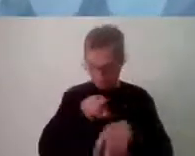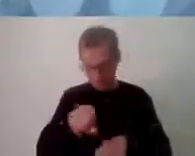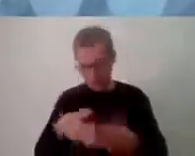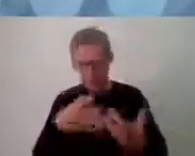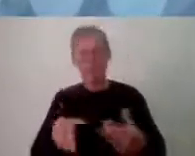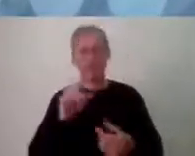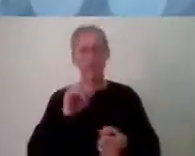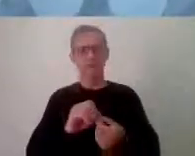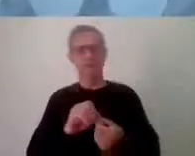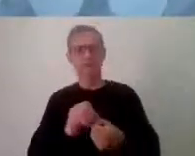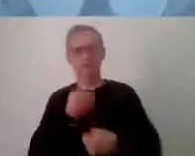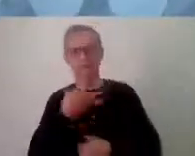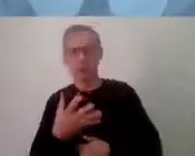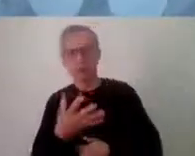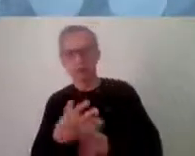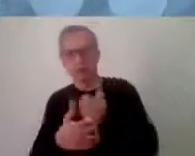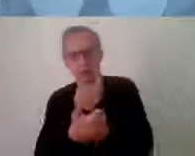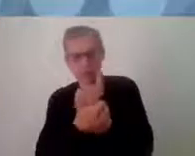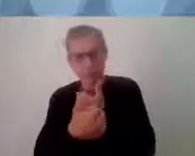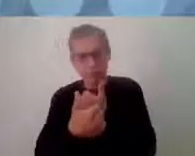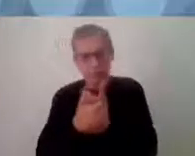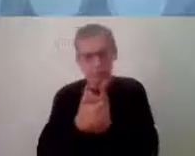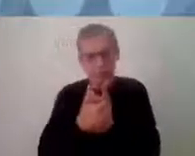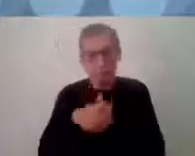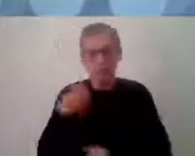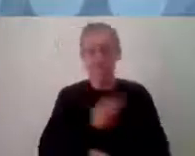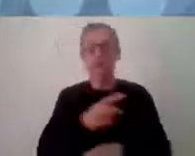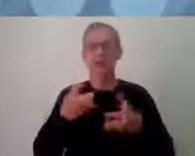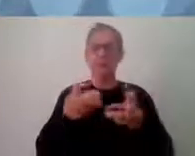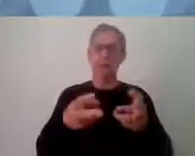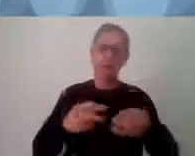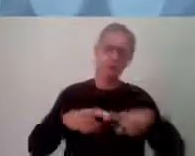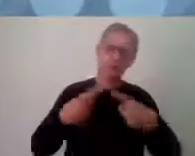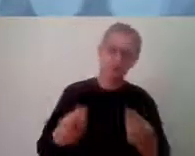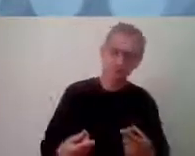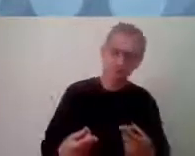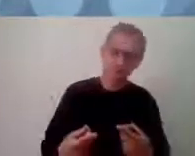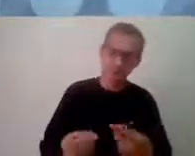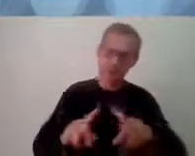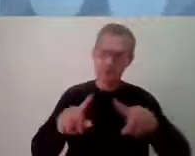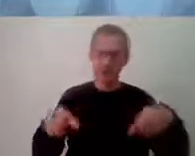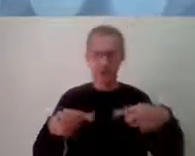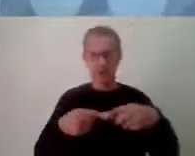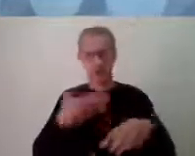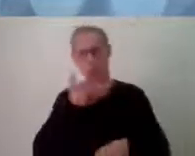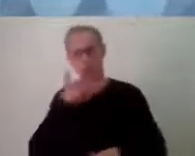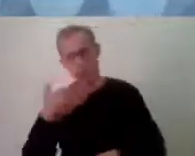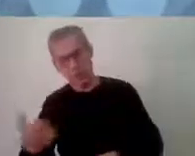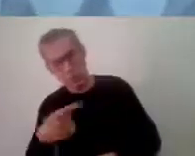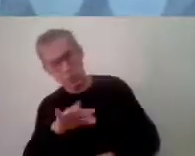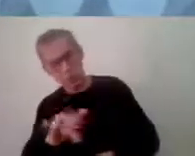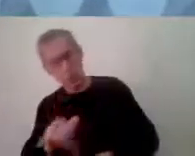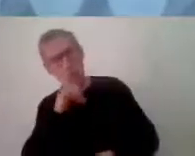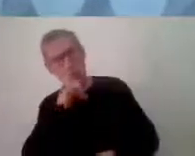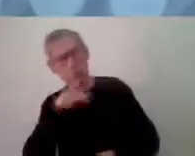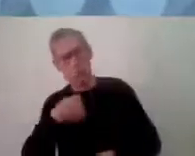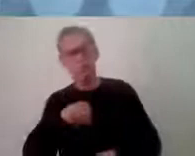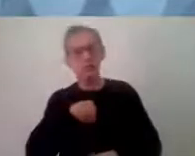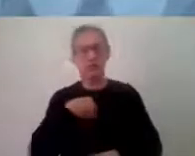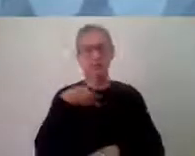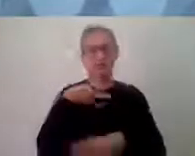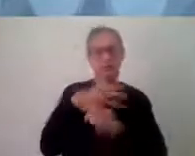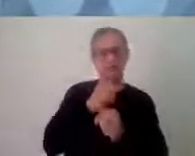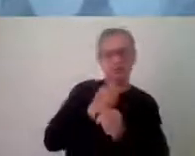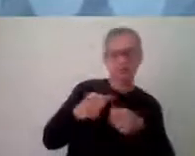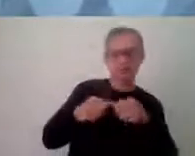quer realizar uma boa aproximação, nós vamos perceber que quanto mais retângulos, melhor é. Por exemplo, se eu quisesse